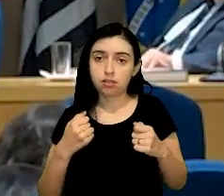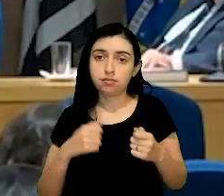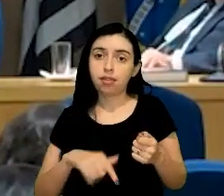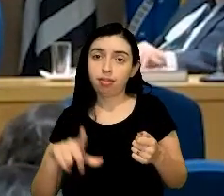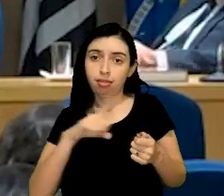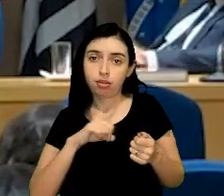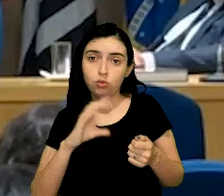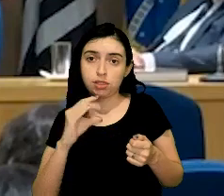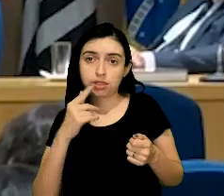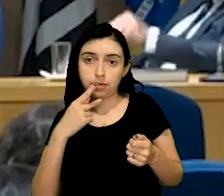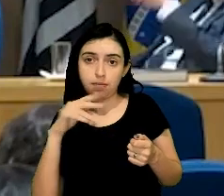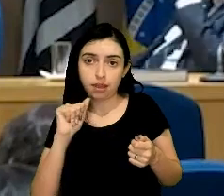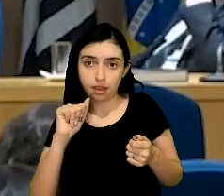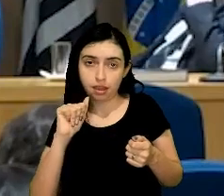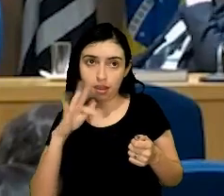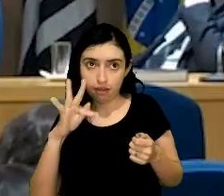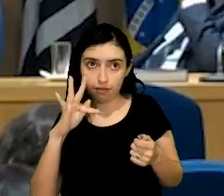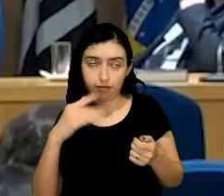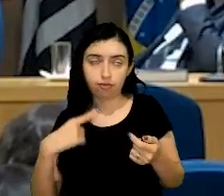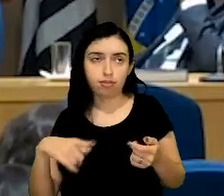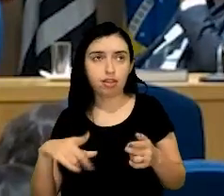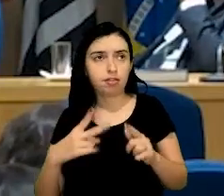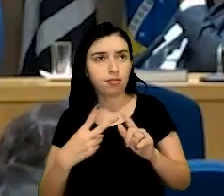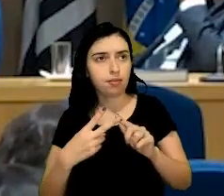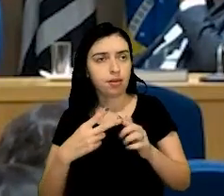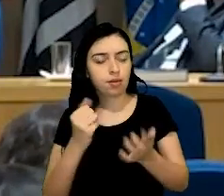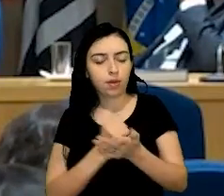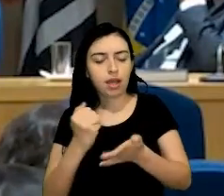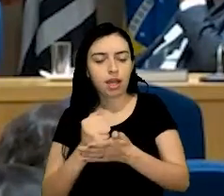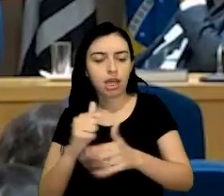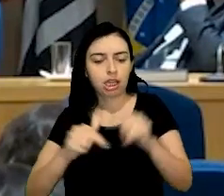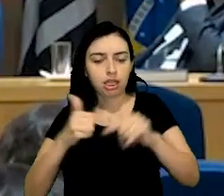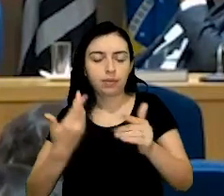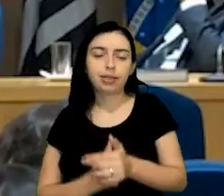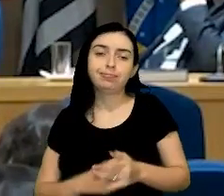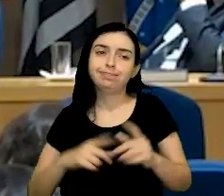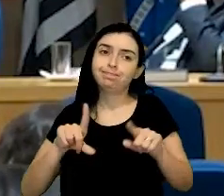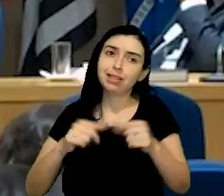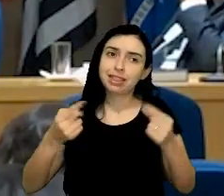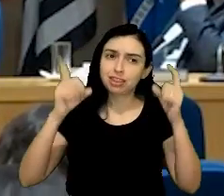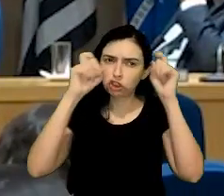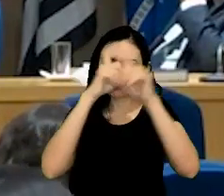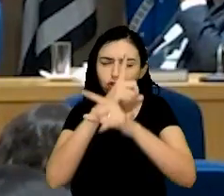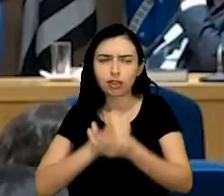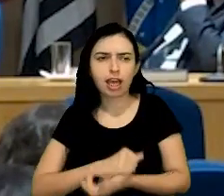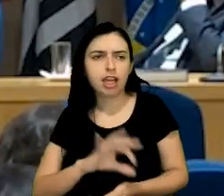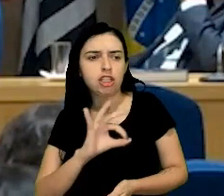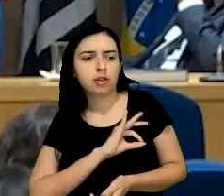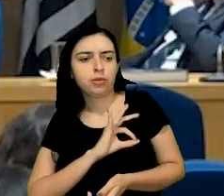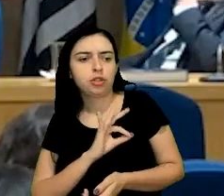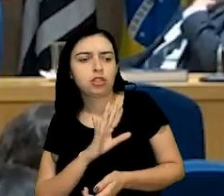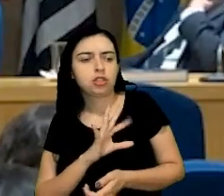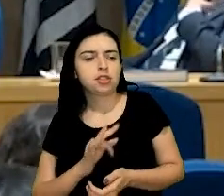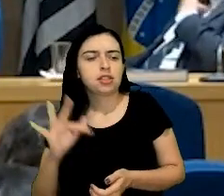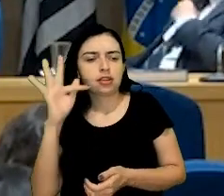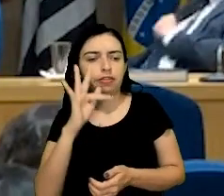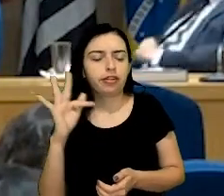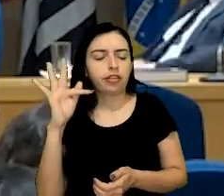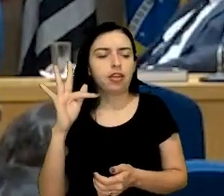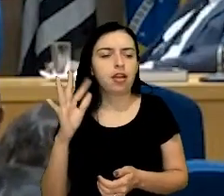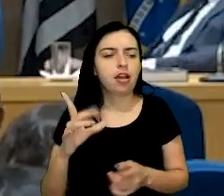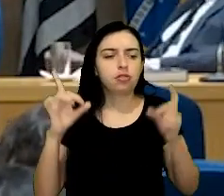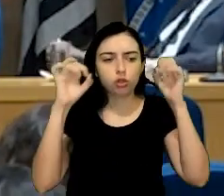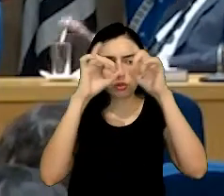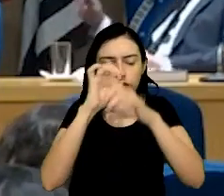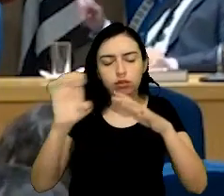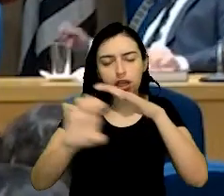trabalho. Né? Embora tenha muitas dificuldades na Polícia Federal, muitas dificuldades dos empresários tratar